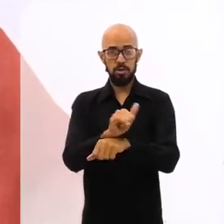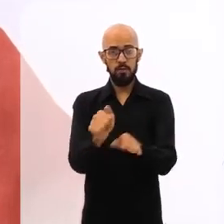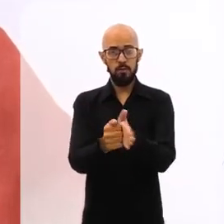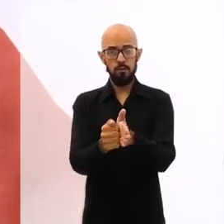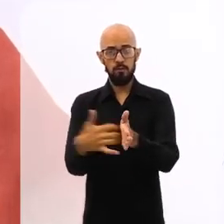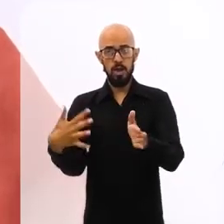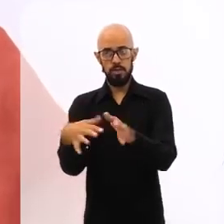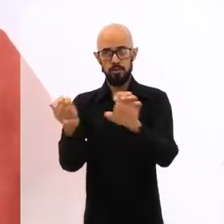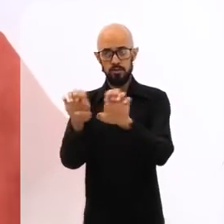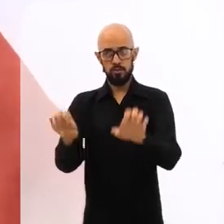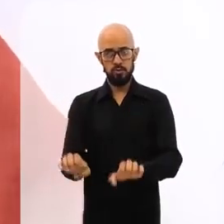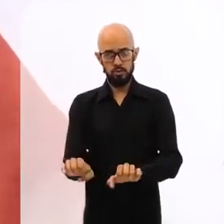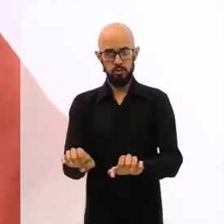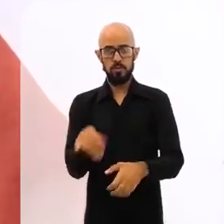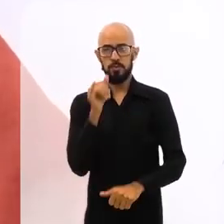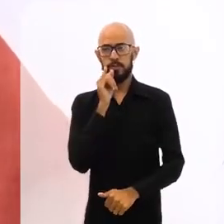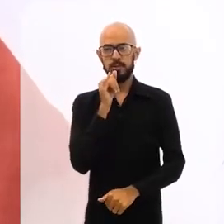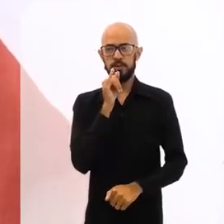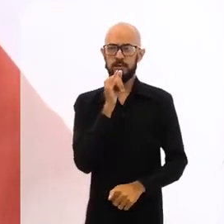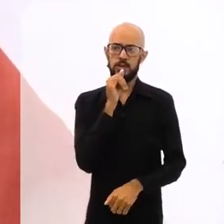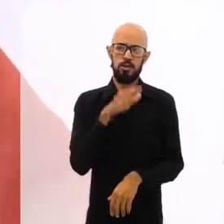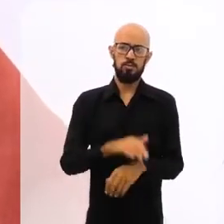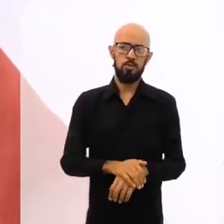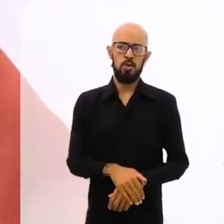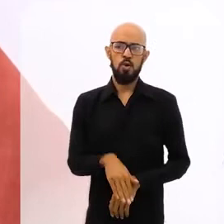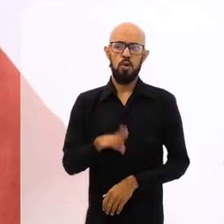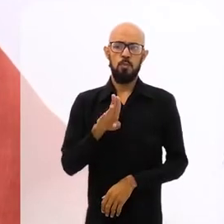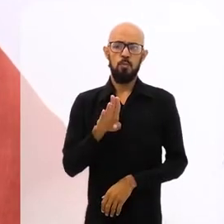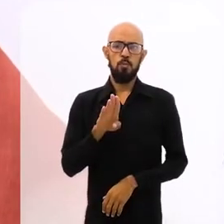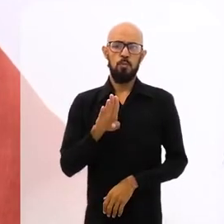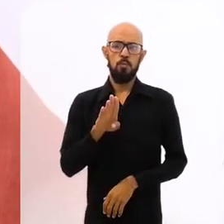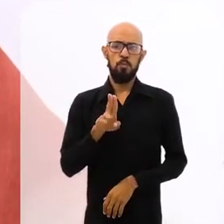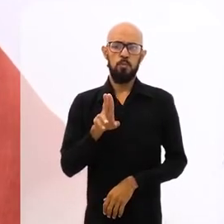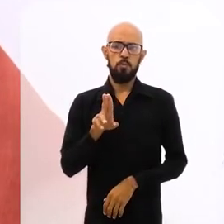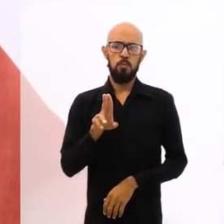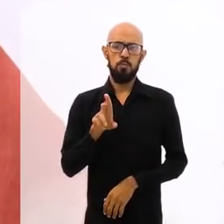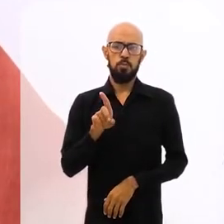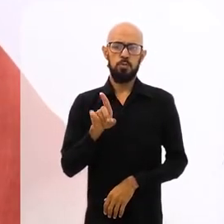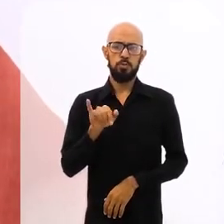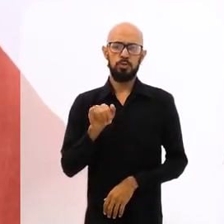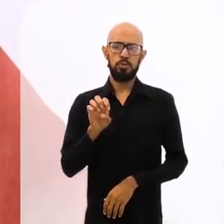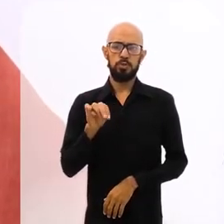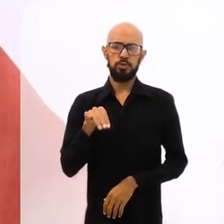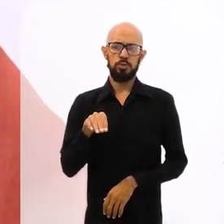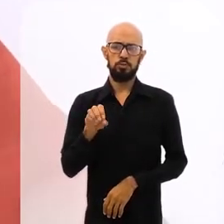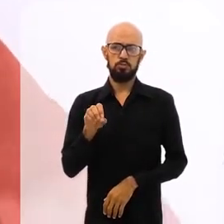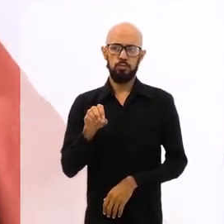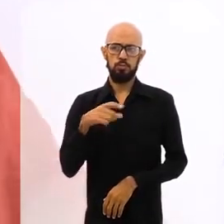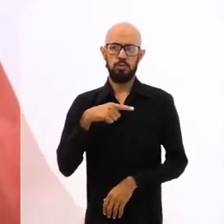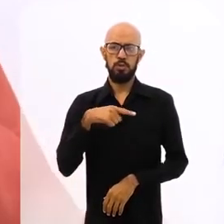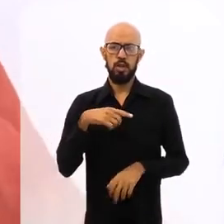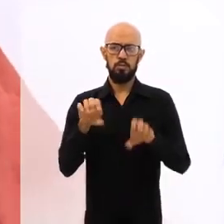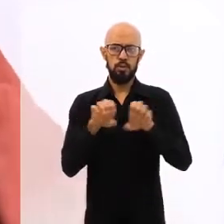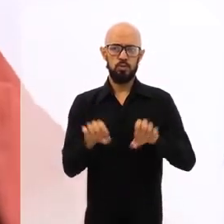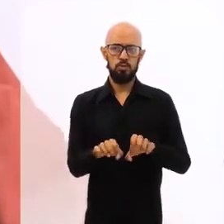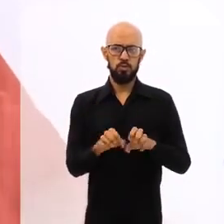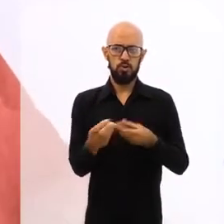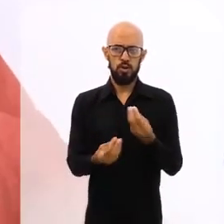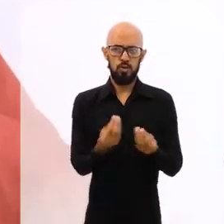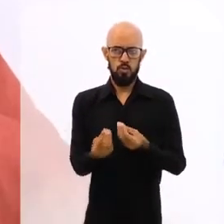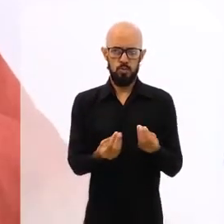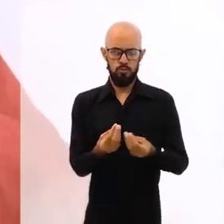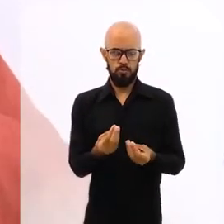estruturas. Né? Se você vê que, por exemplo, o budismo, como ele é estruturado? Você vê que tem um